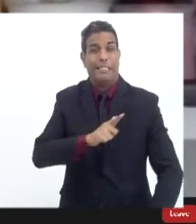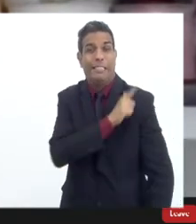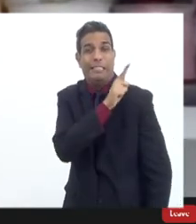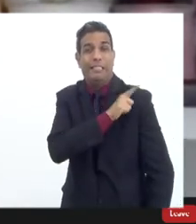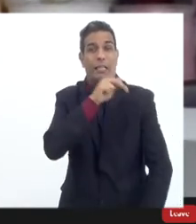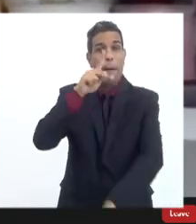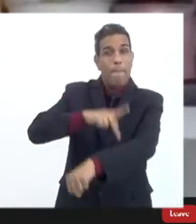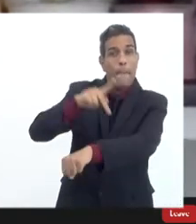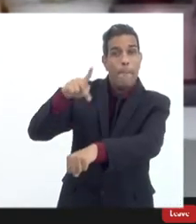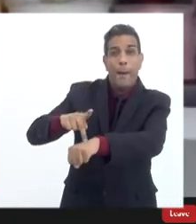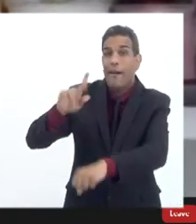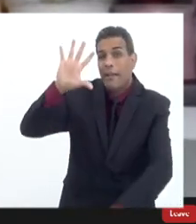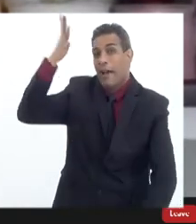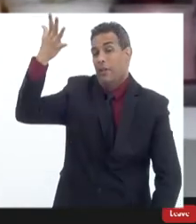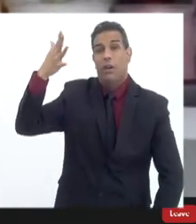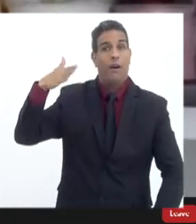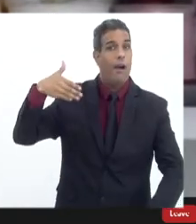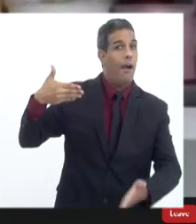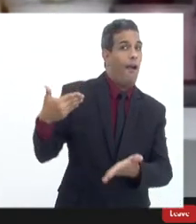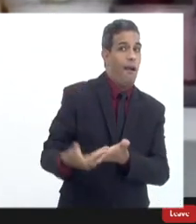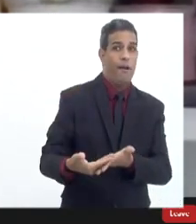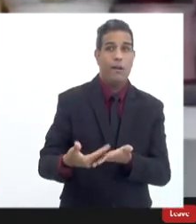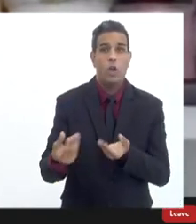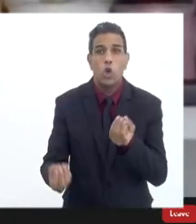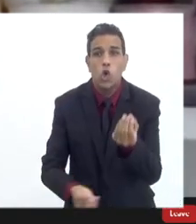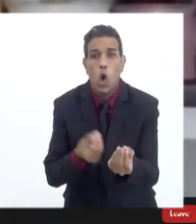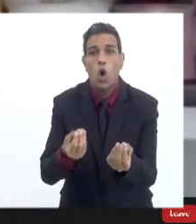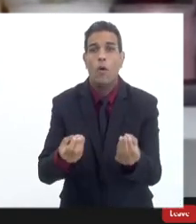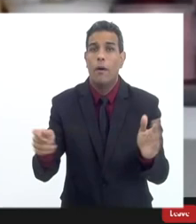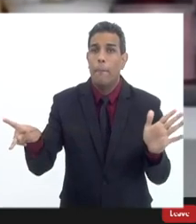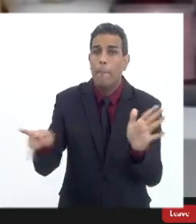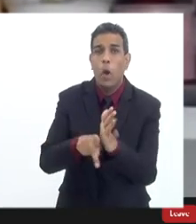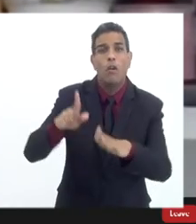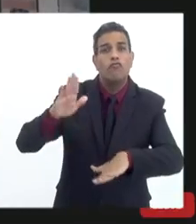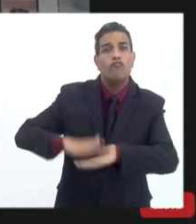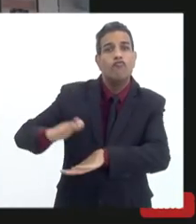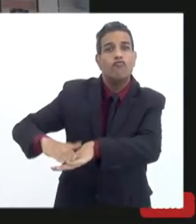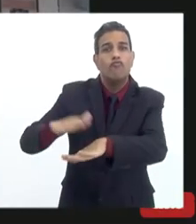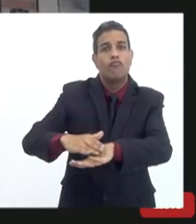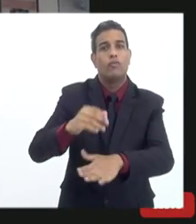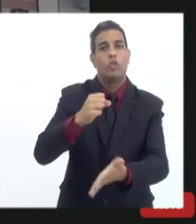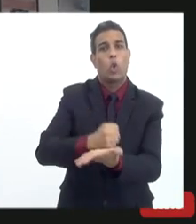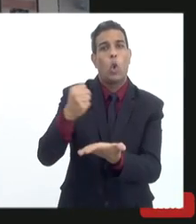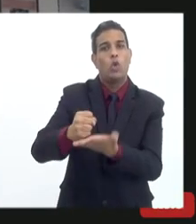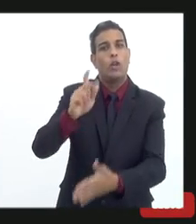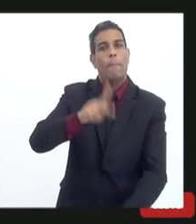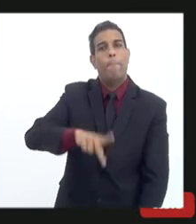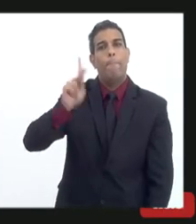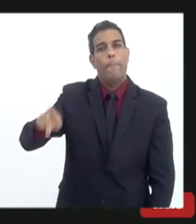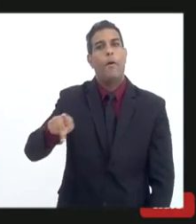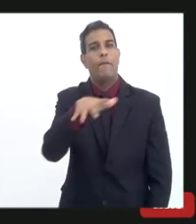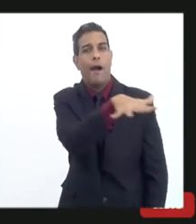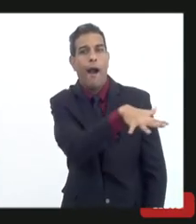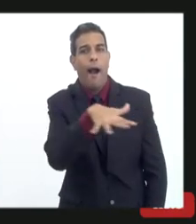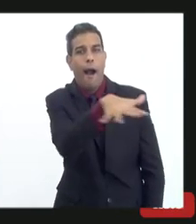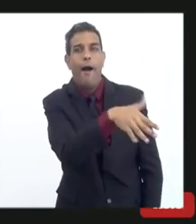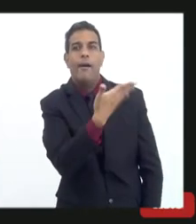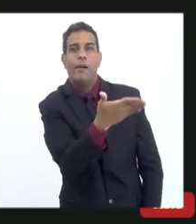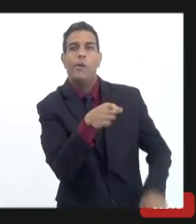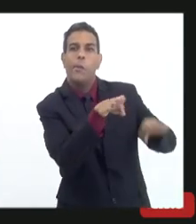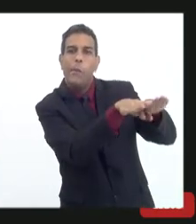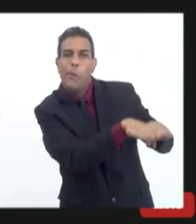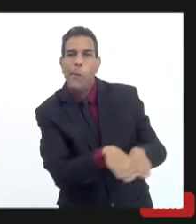ser resolvido por educadores. Ainda que todas as outras áreas tenham